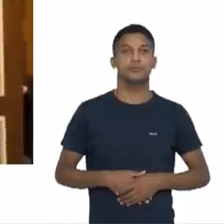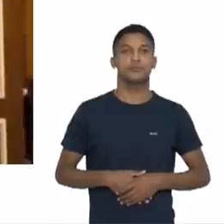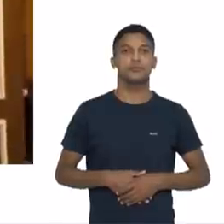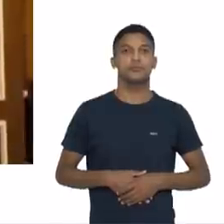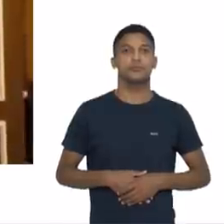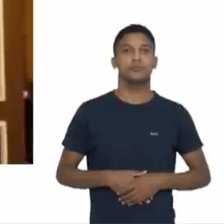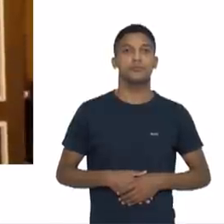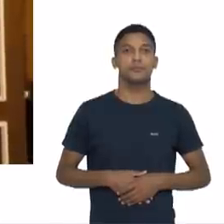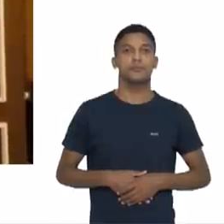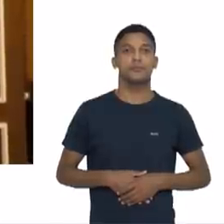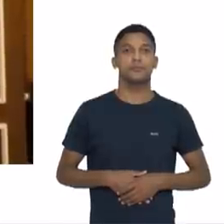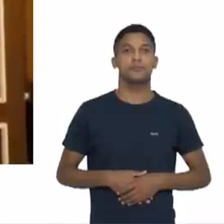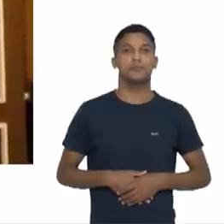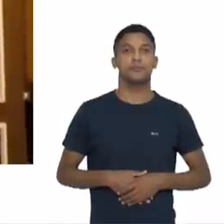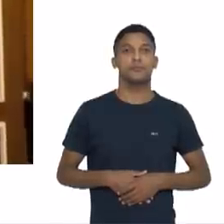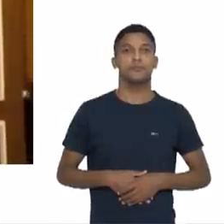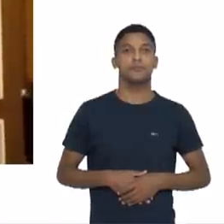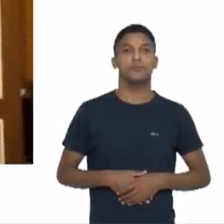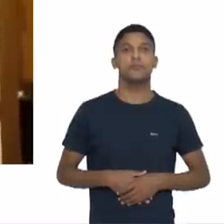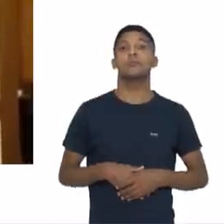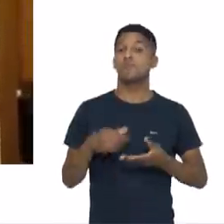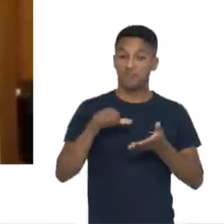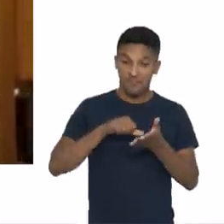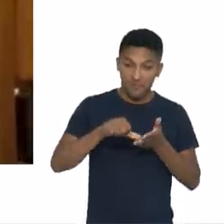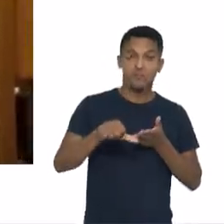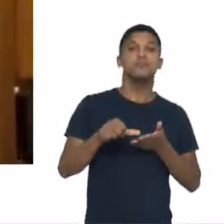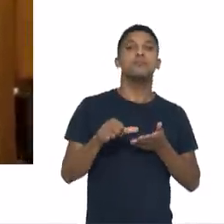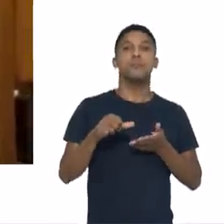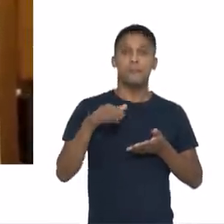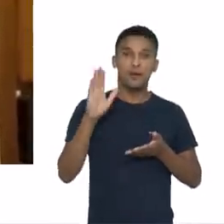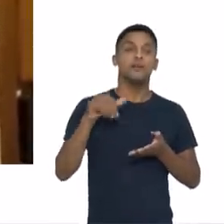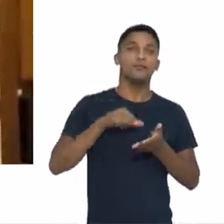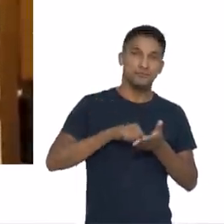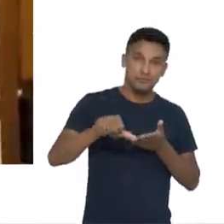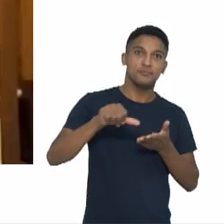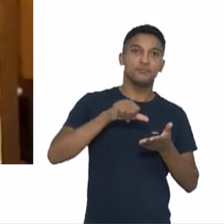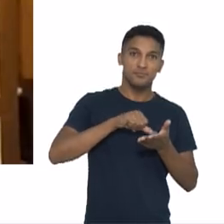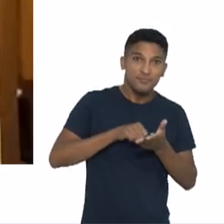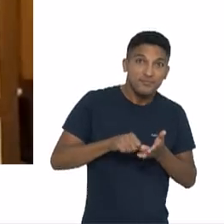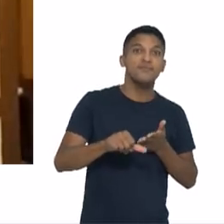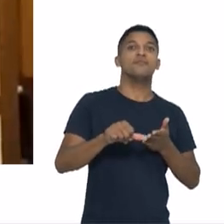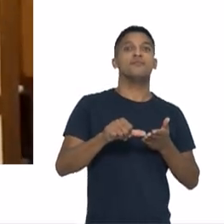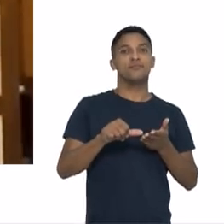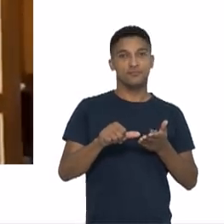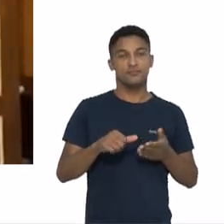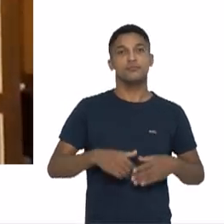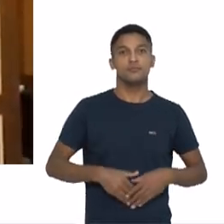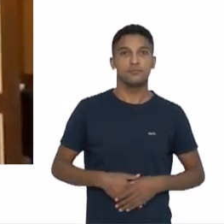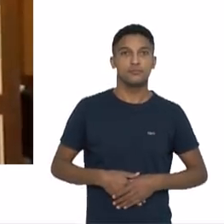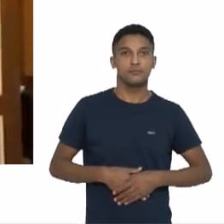Fita. E fita, né? Então,